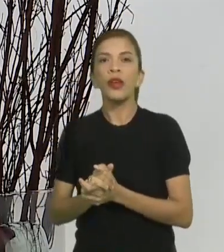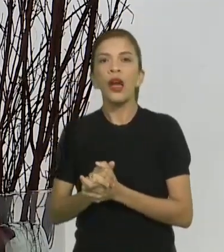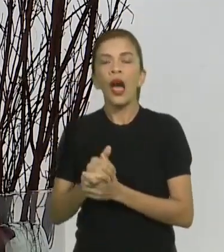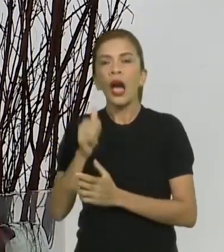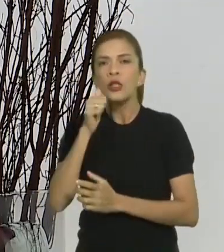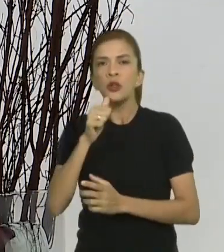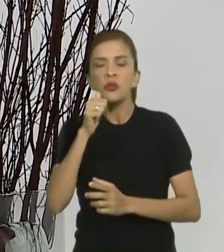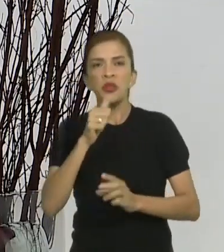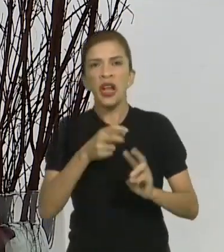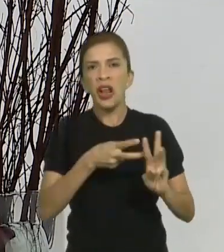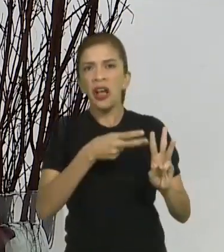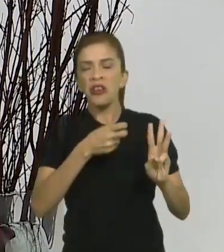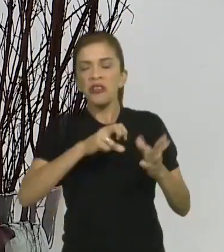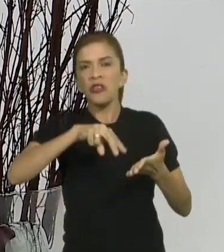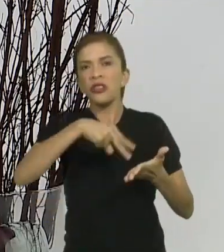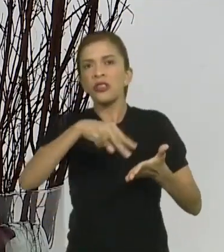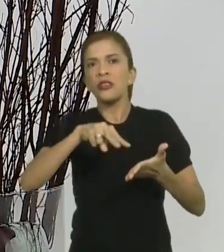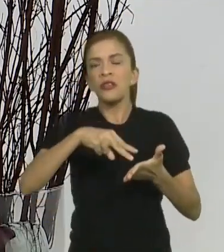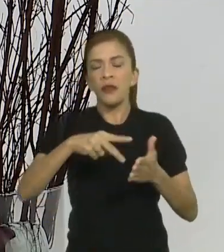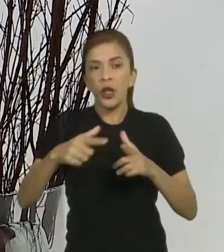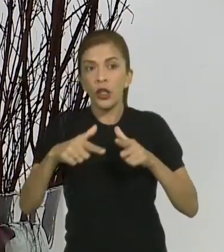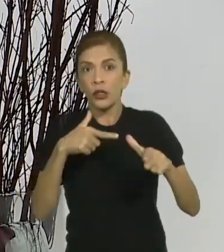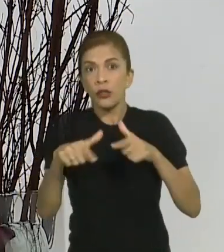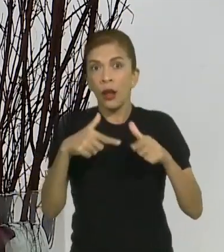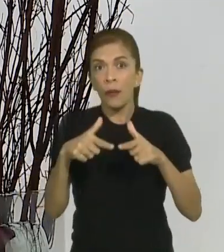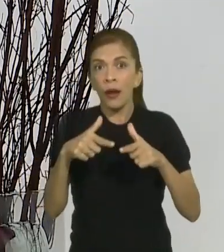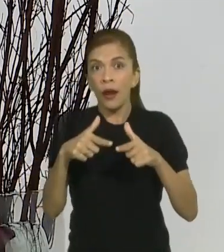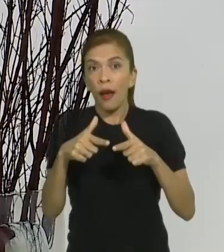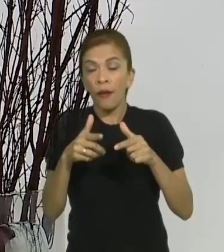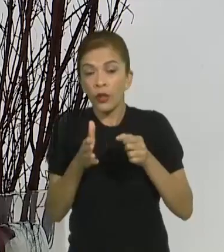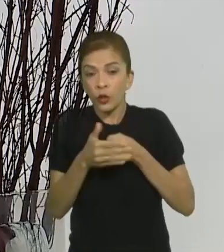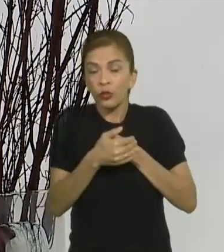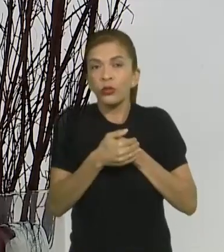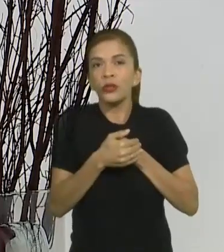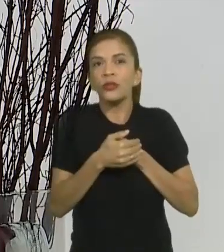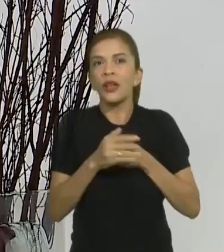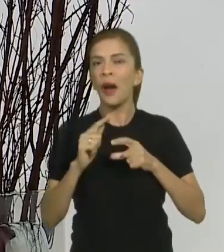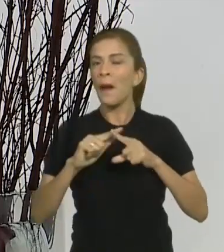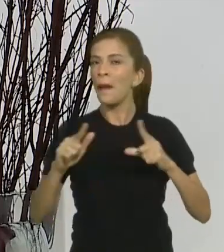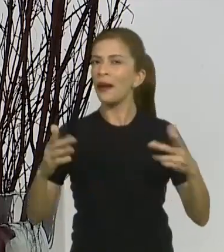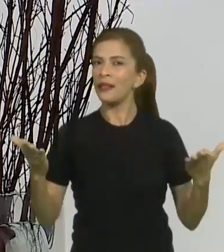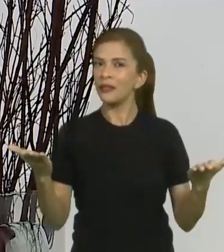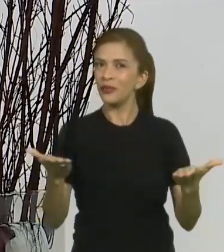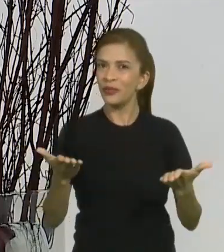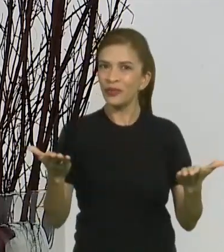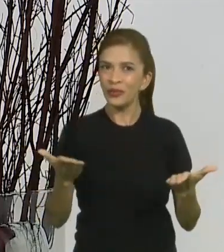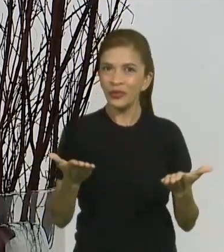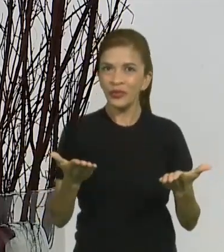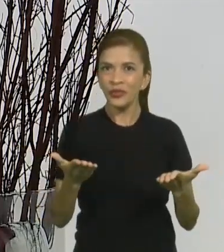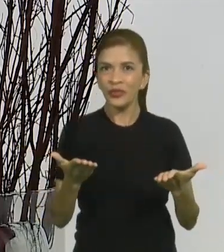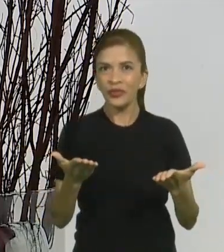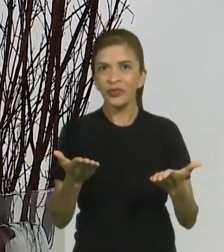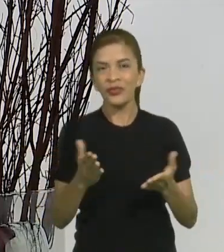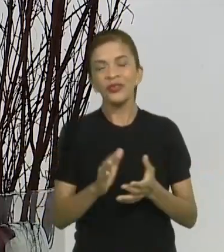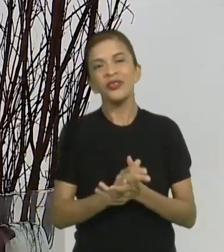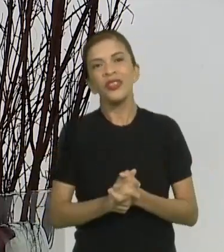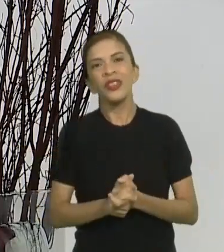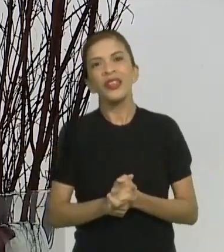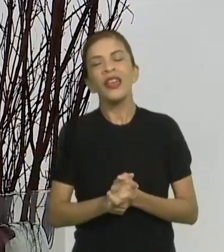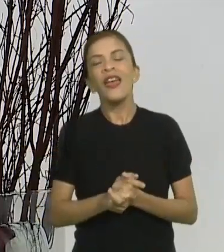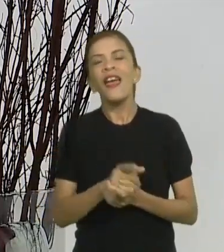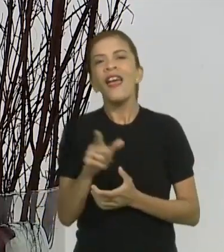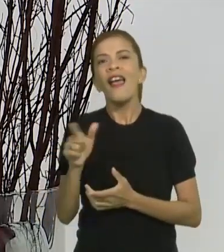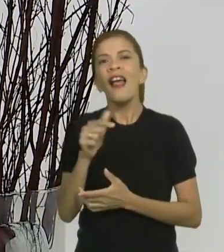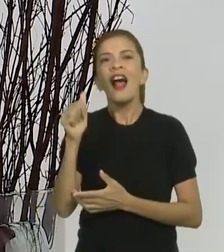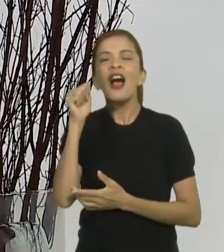índias, as mutucas, e trabalhavam muito nos bastidores. De uns tempos para cá, com a ausência dos mestres,